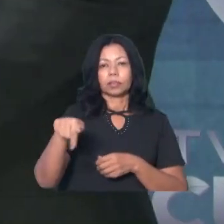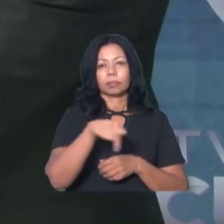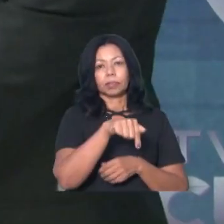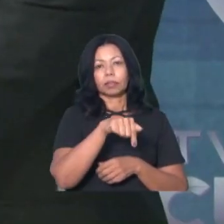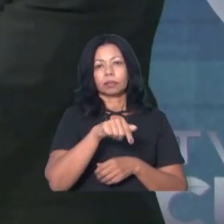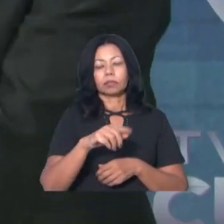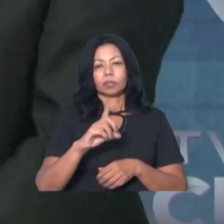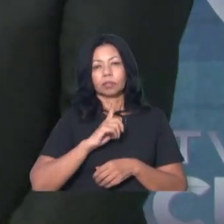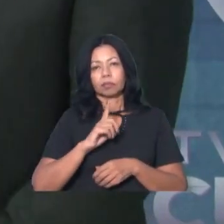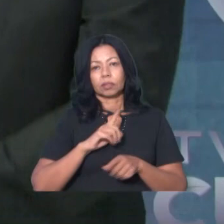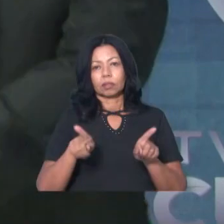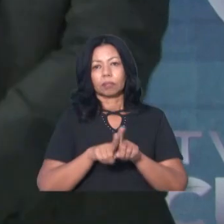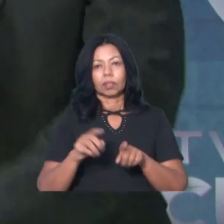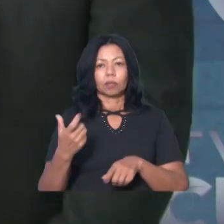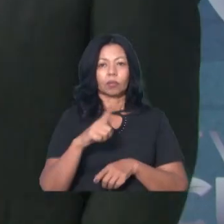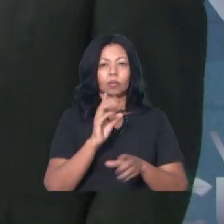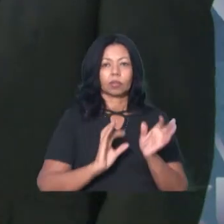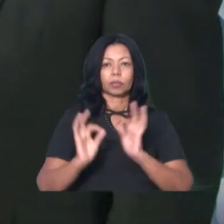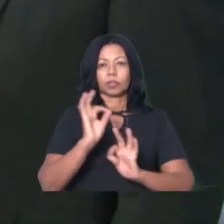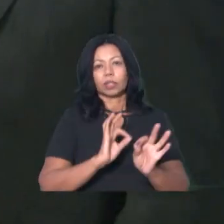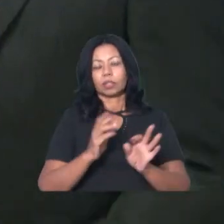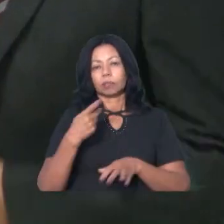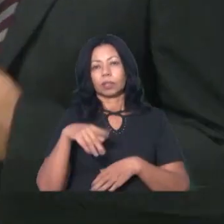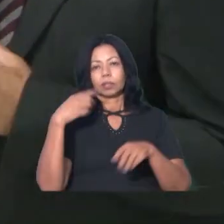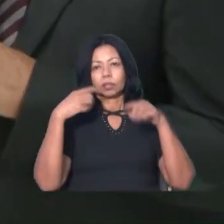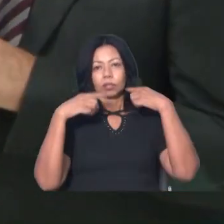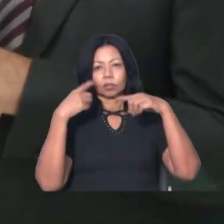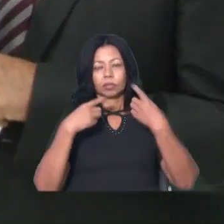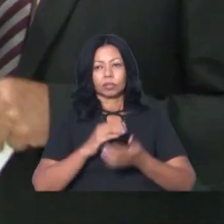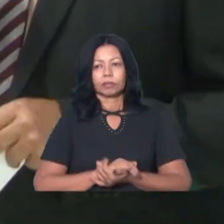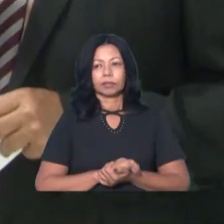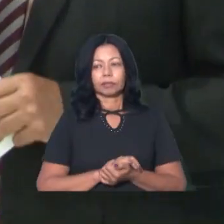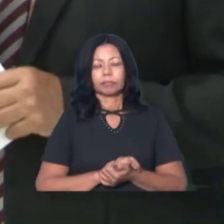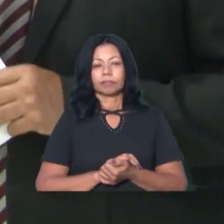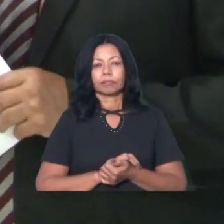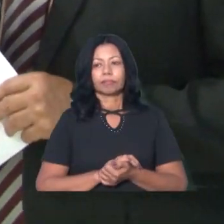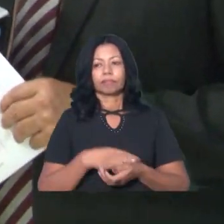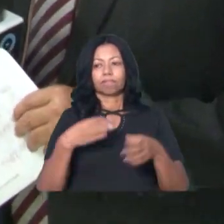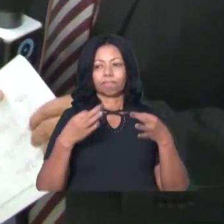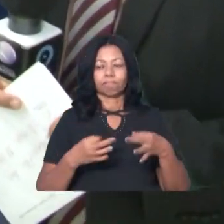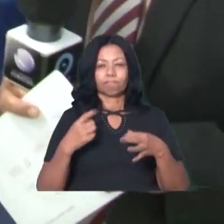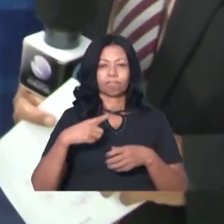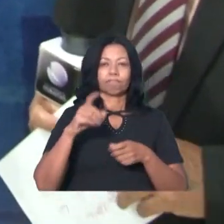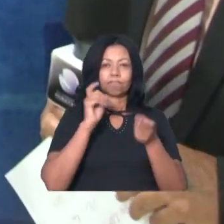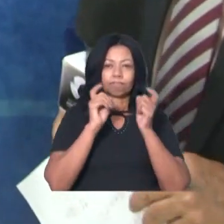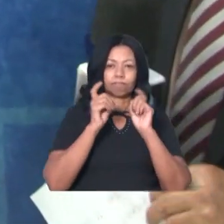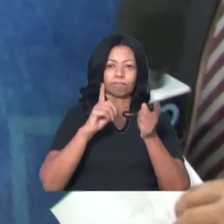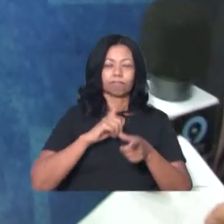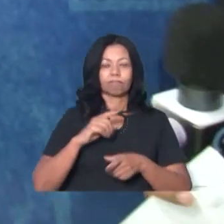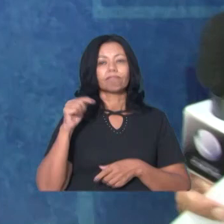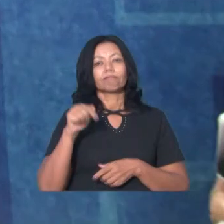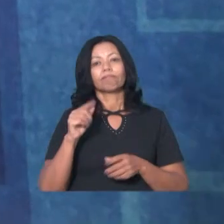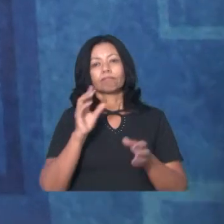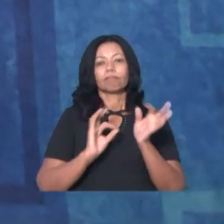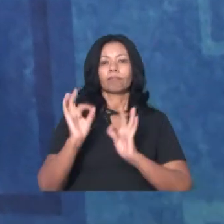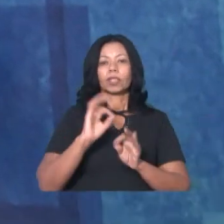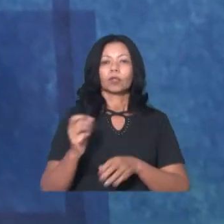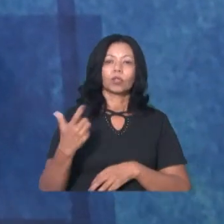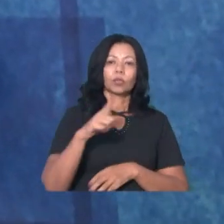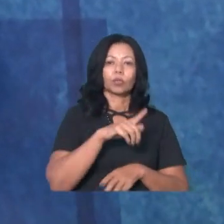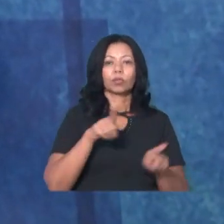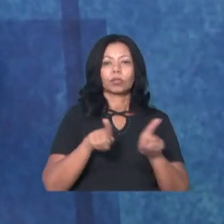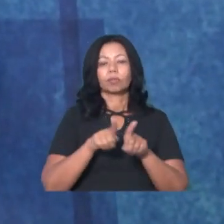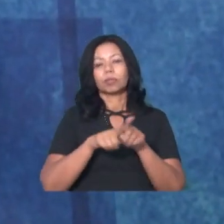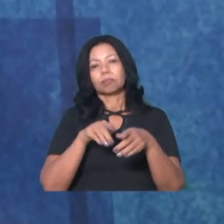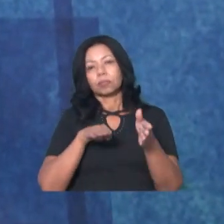quando houver também outros projetos para que seja discutido, né, presidente? Com certeza, na próxima sessão teremos esse projeto e outros que